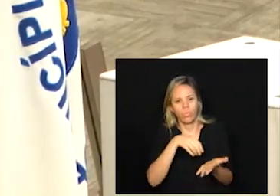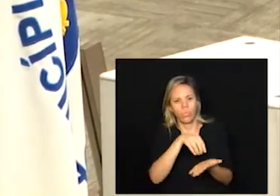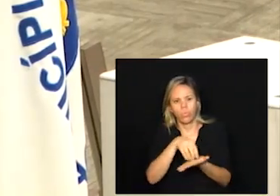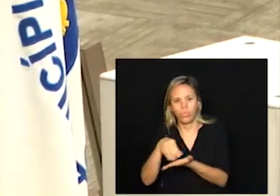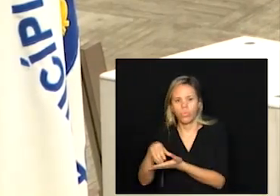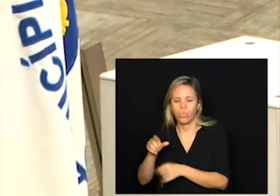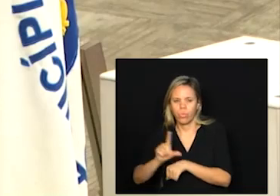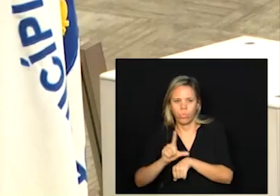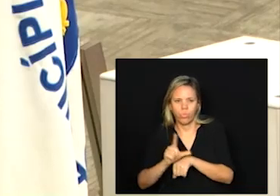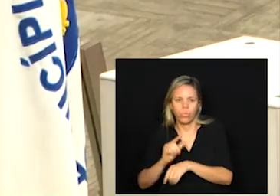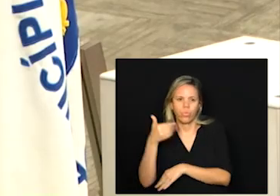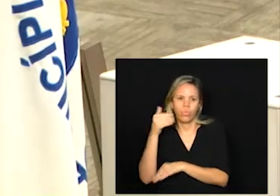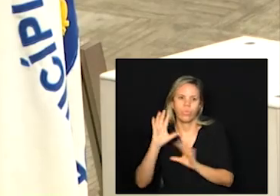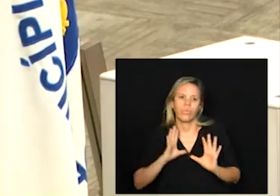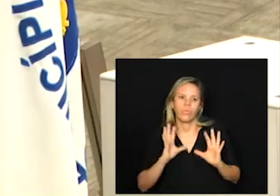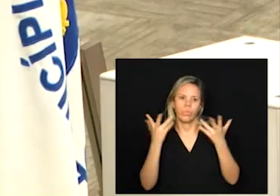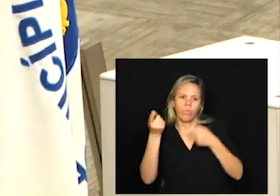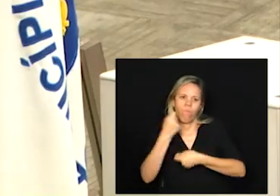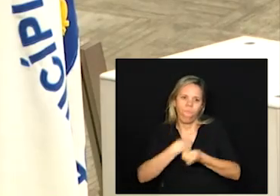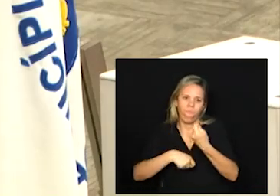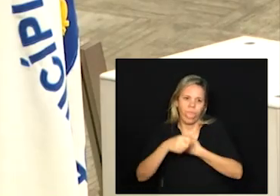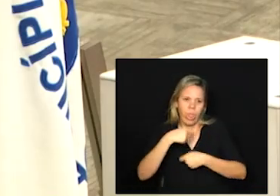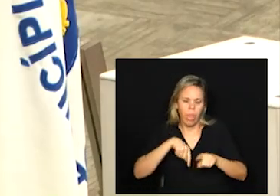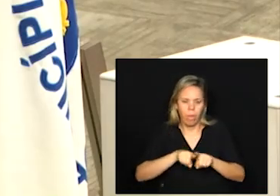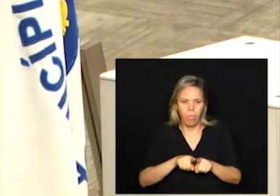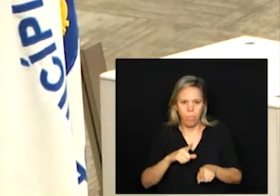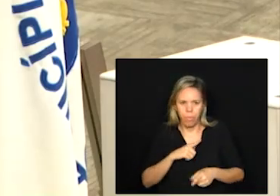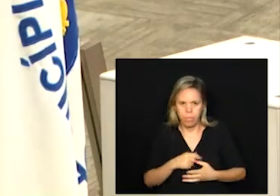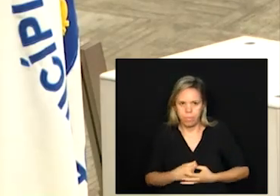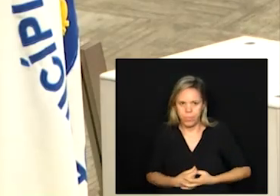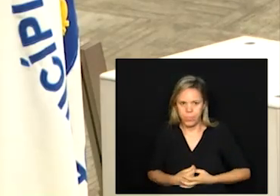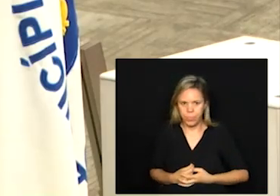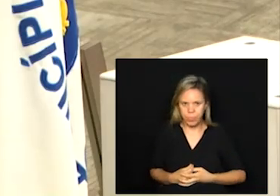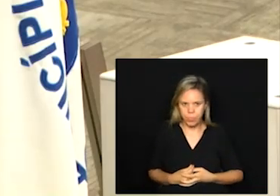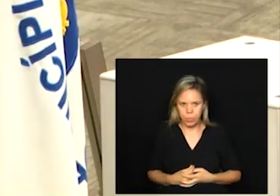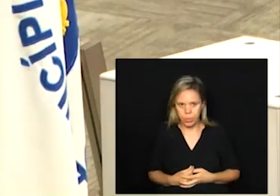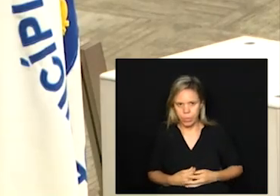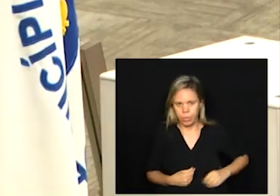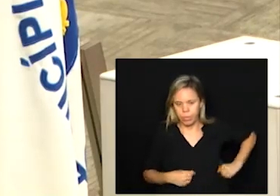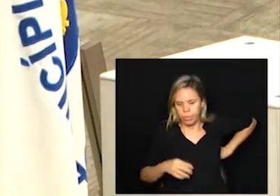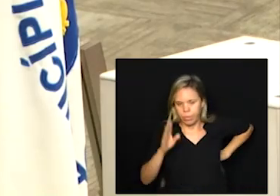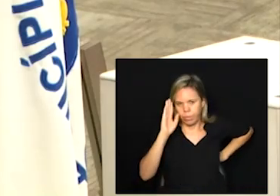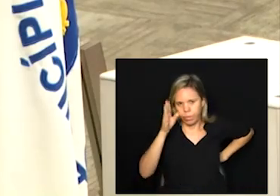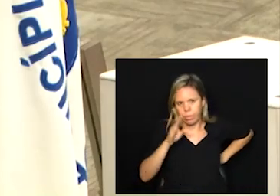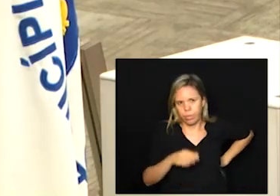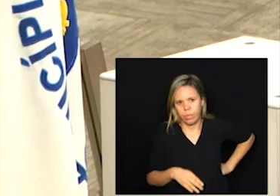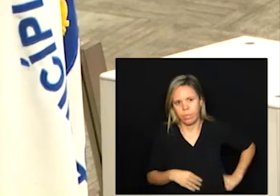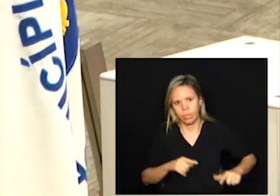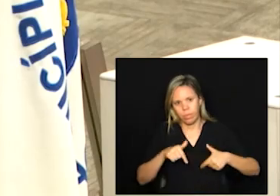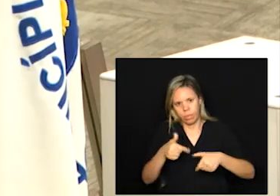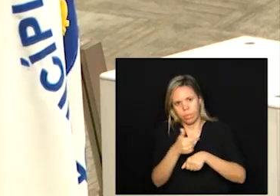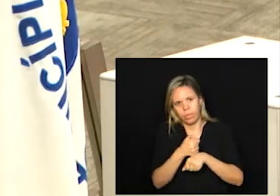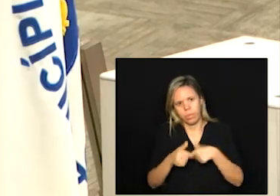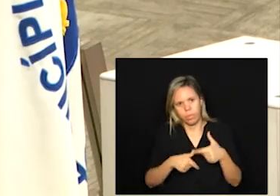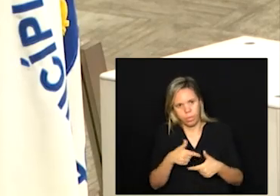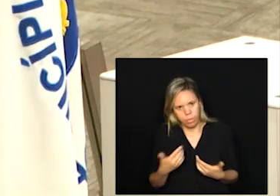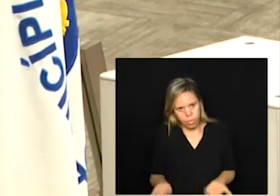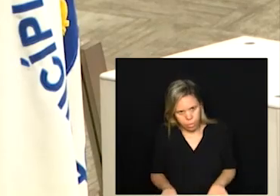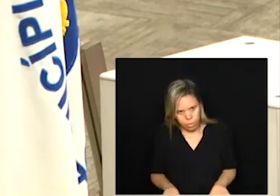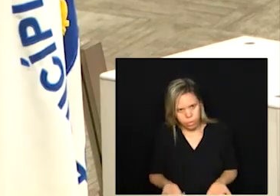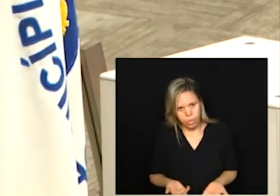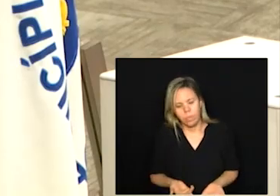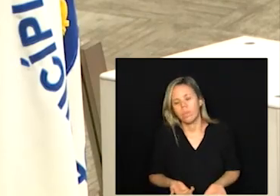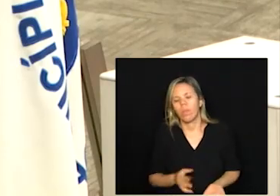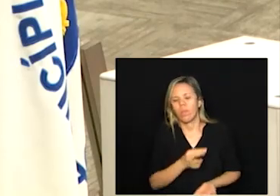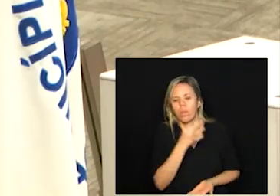na atividade de eventos de negócios, né, a sua principal atuação. E esse segmento